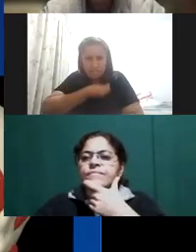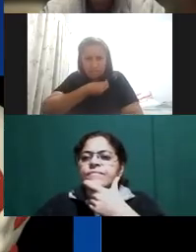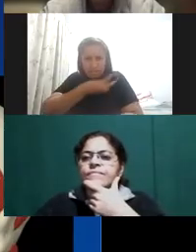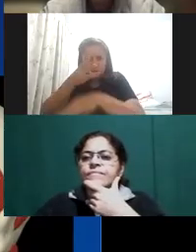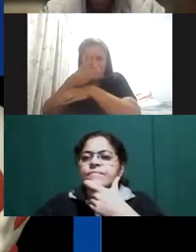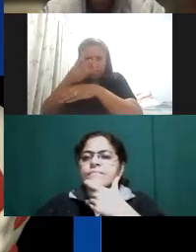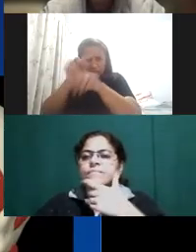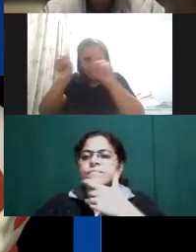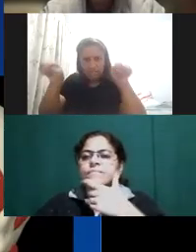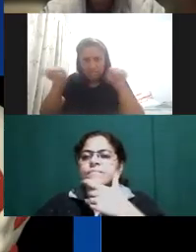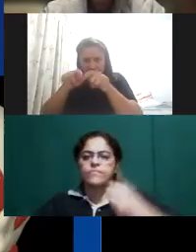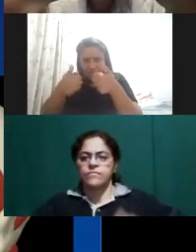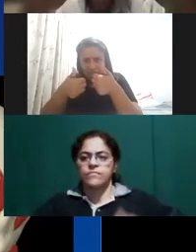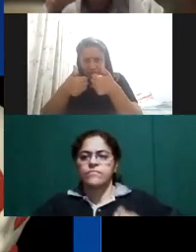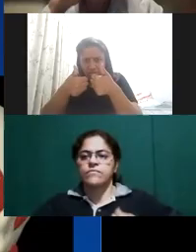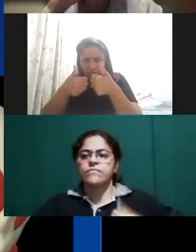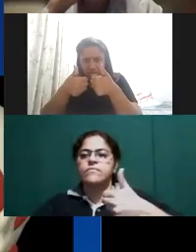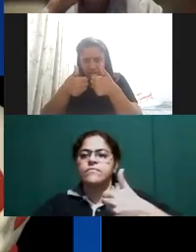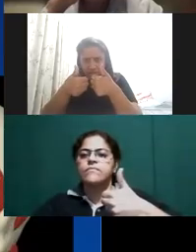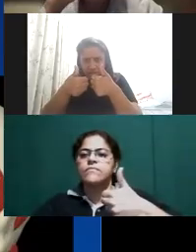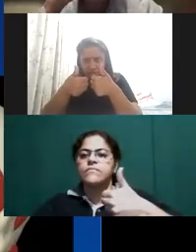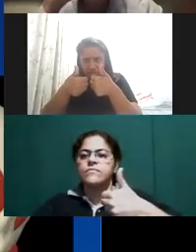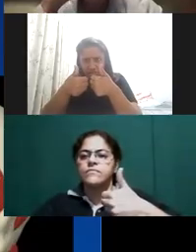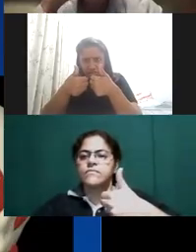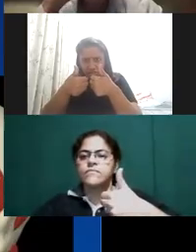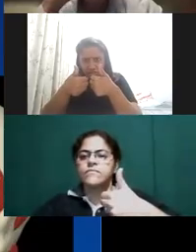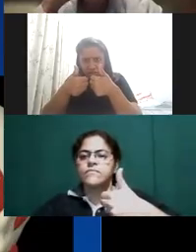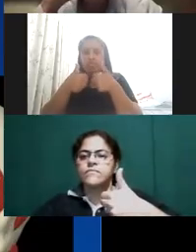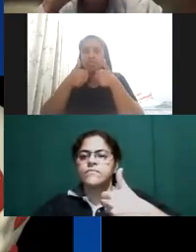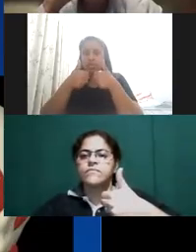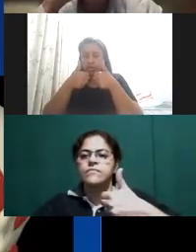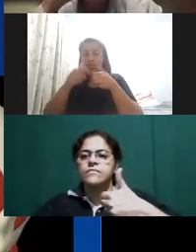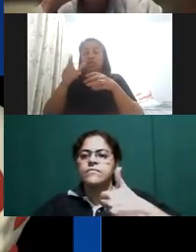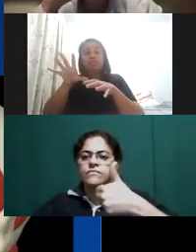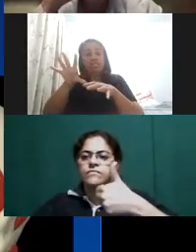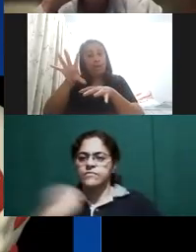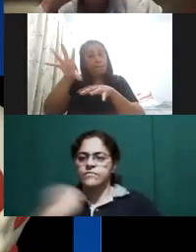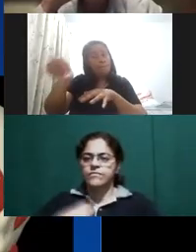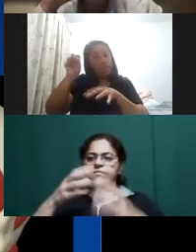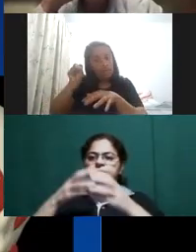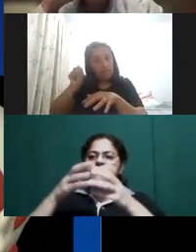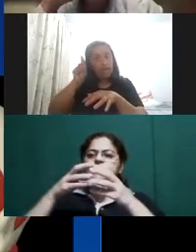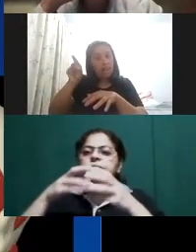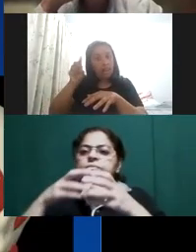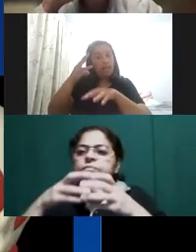E posso mandar também, de repente, por e-mail para vocês na sala, né? Aí eu dou um